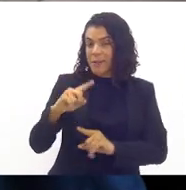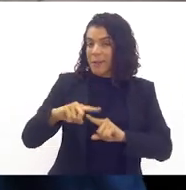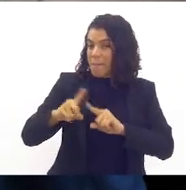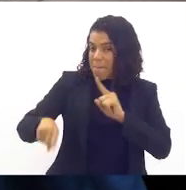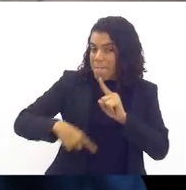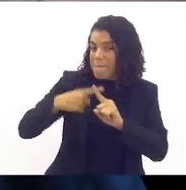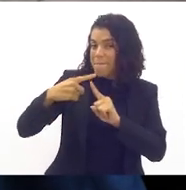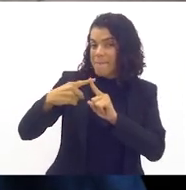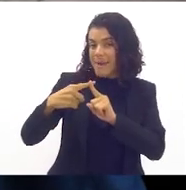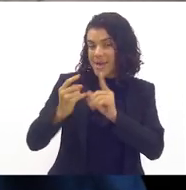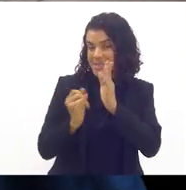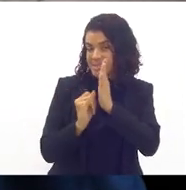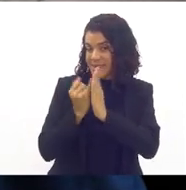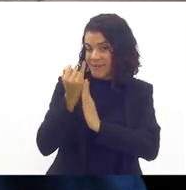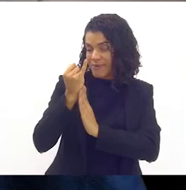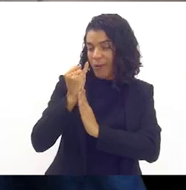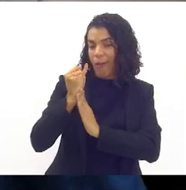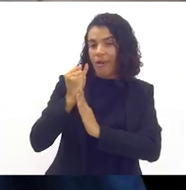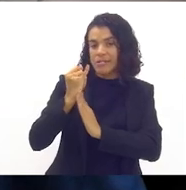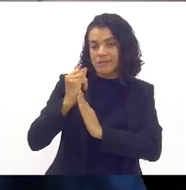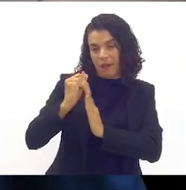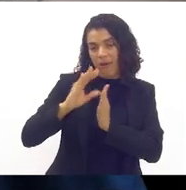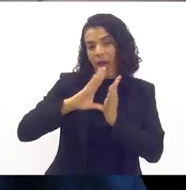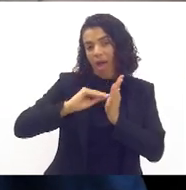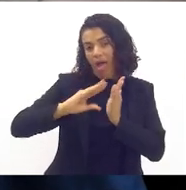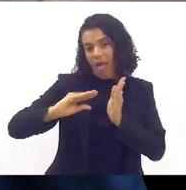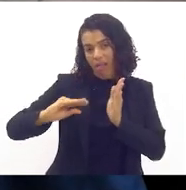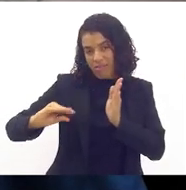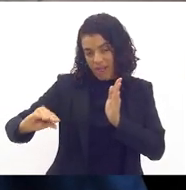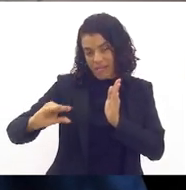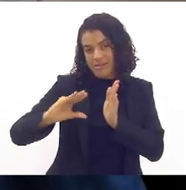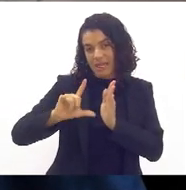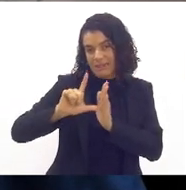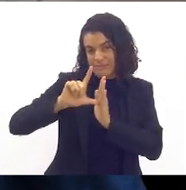inflação atrasada, que imaginemos seja